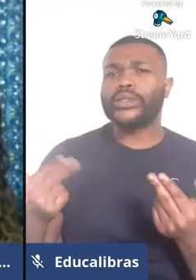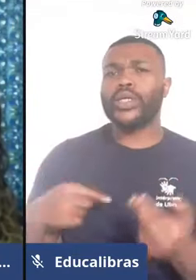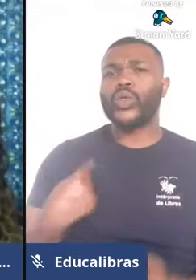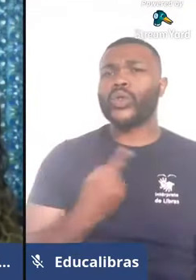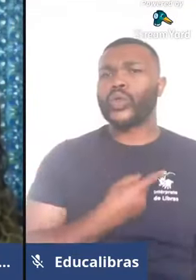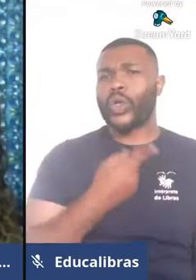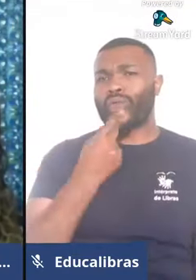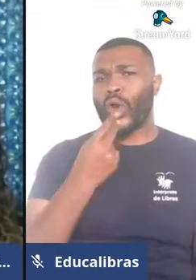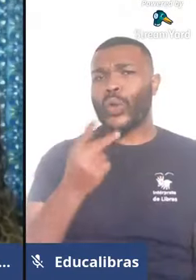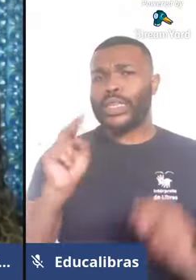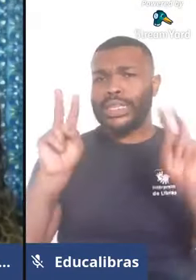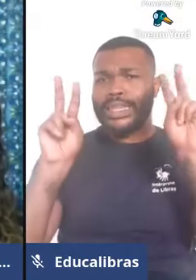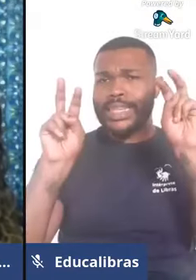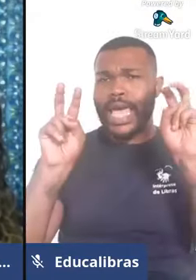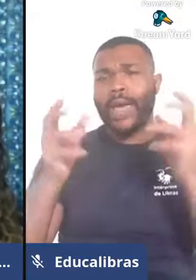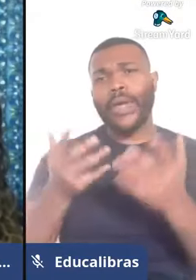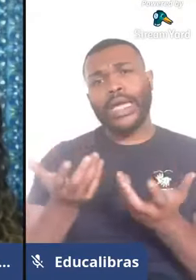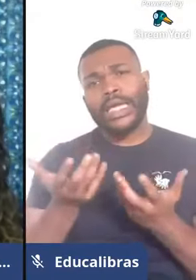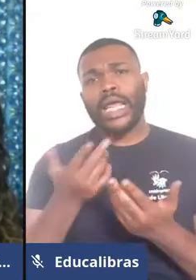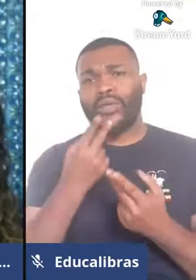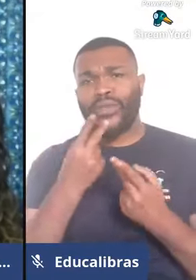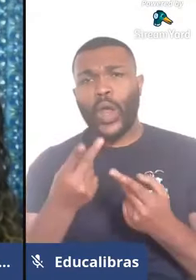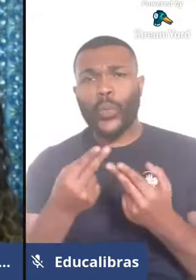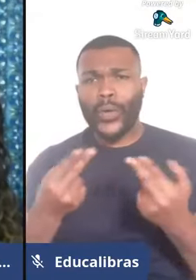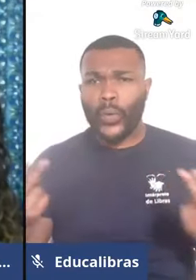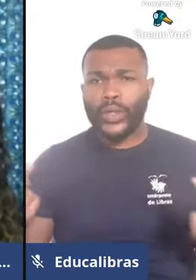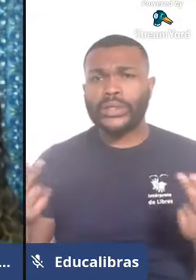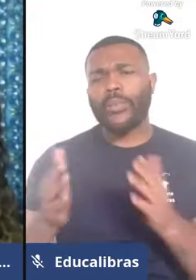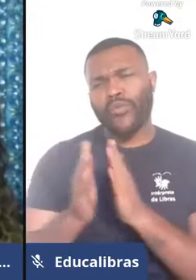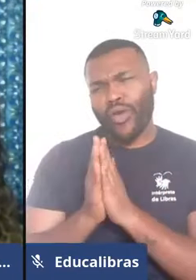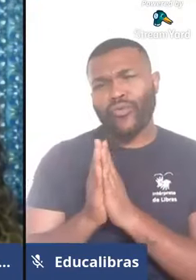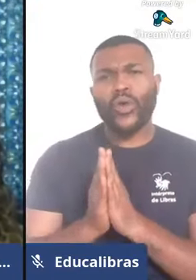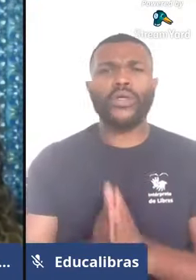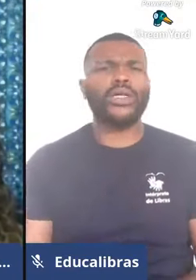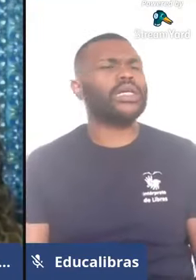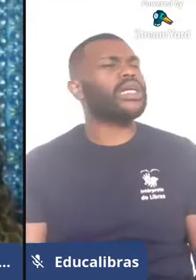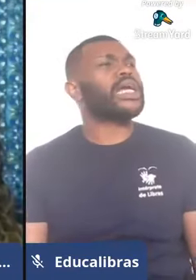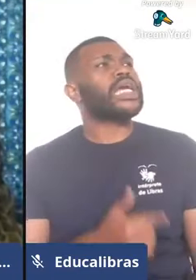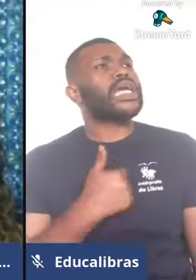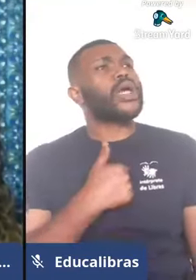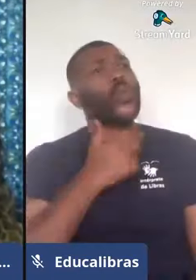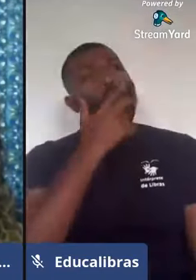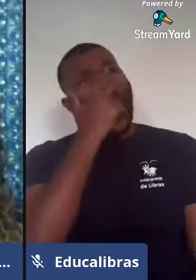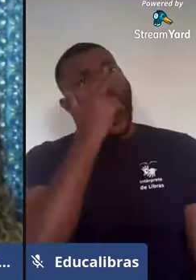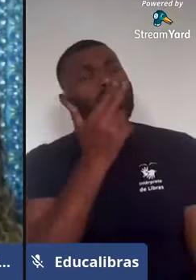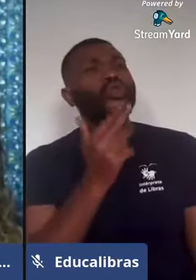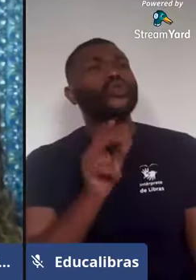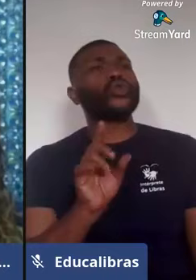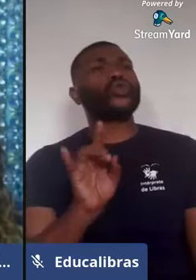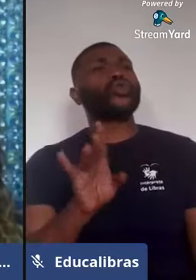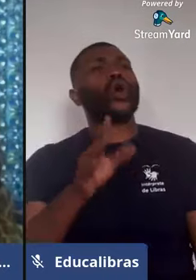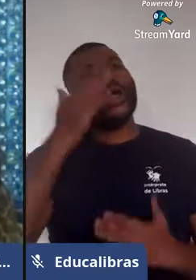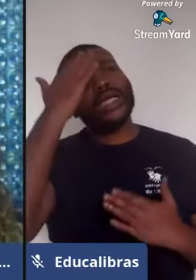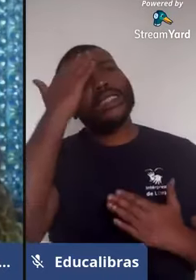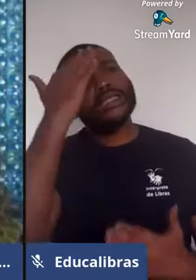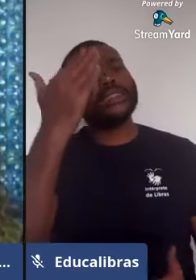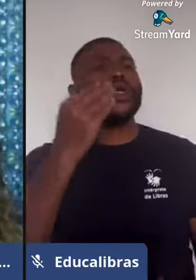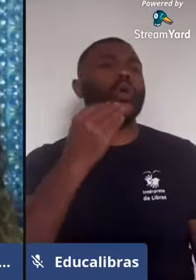coisa que você gostaria de falar? Por favor. Eu acho que só agradecer a